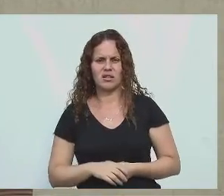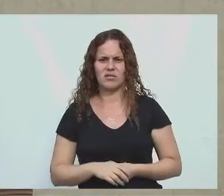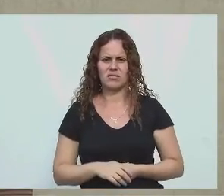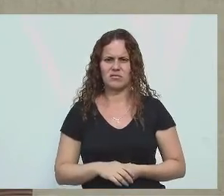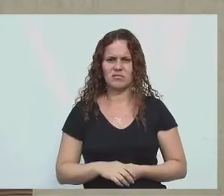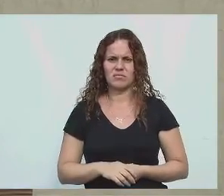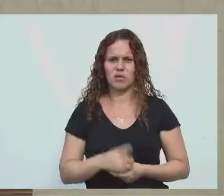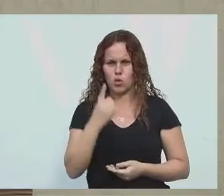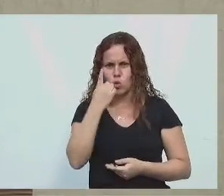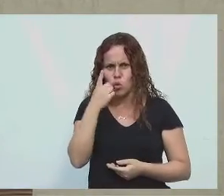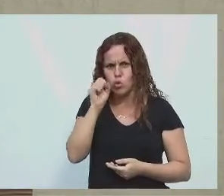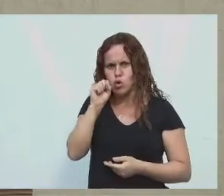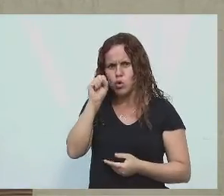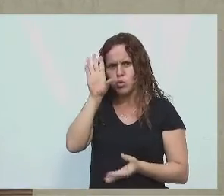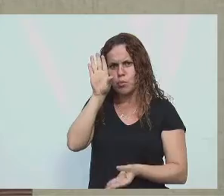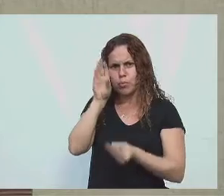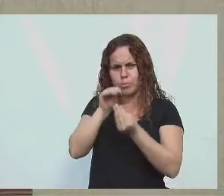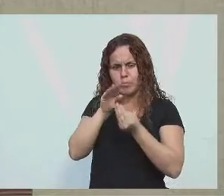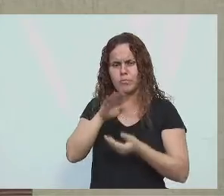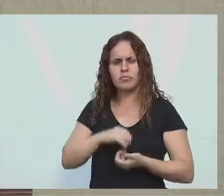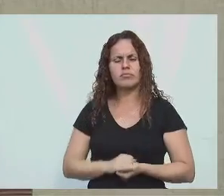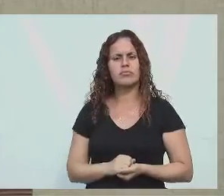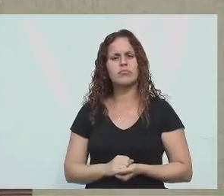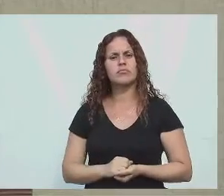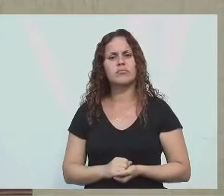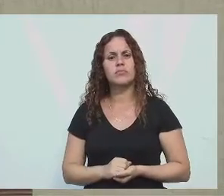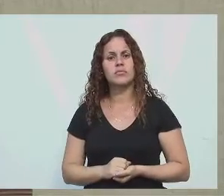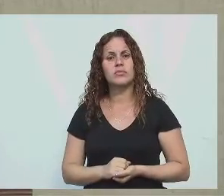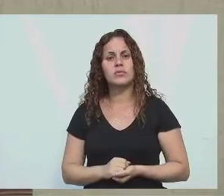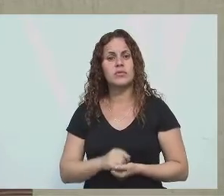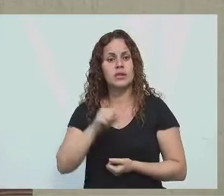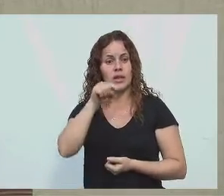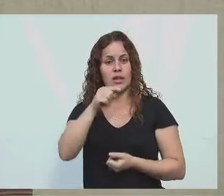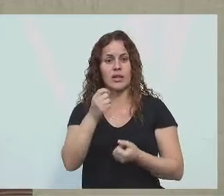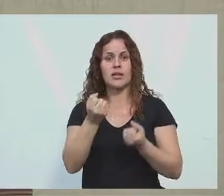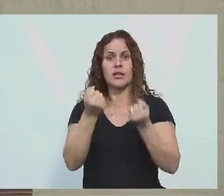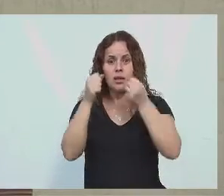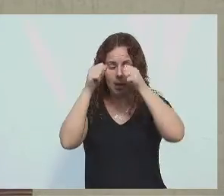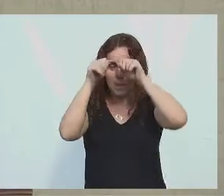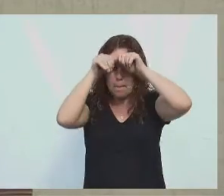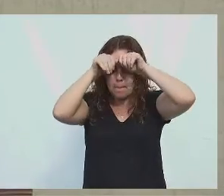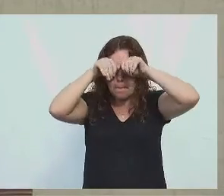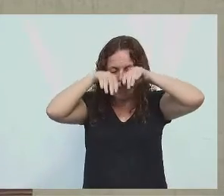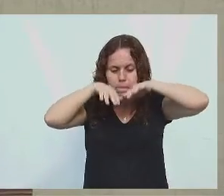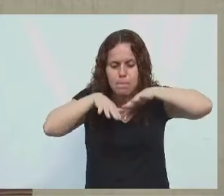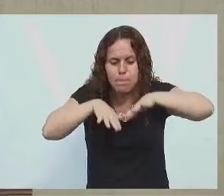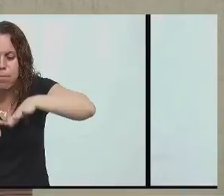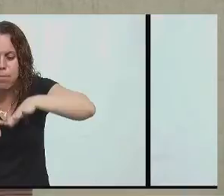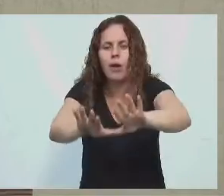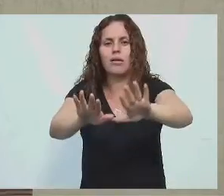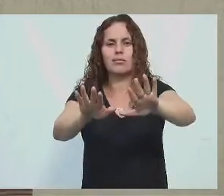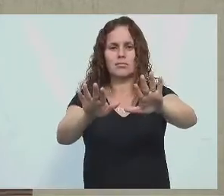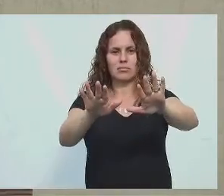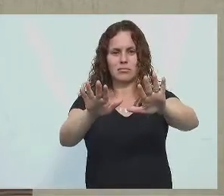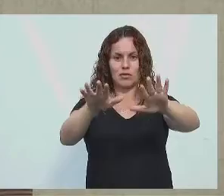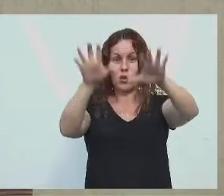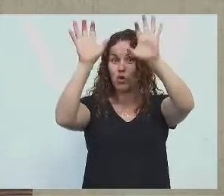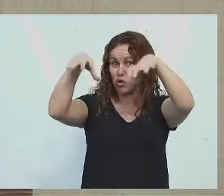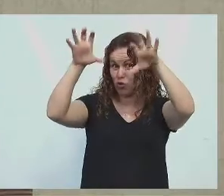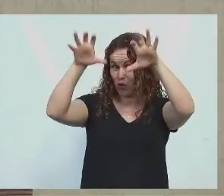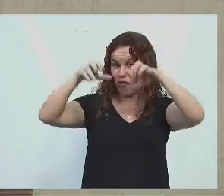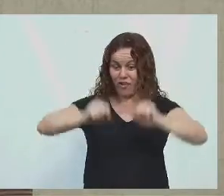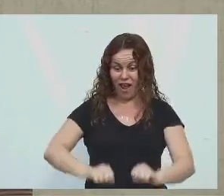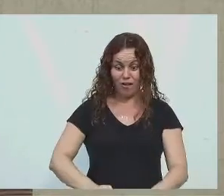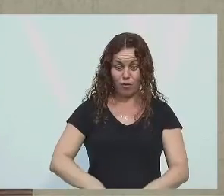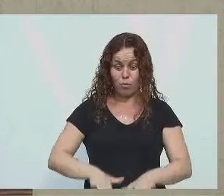para fechar, por favor, que eu estou encerrando. Dá para você tirar mergulho lá, meu Fábio, quando chove. Entendeu?